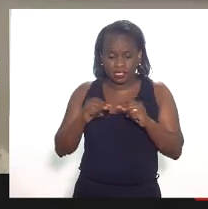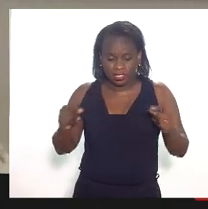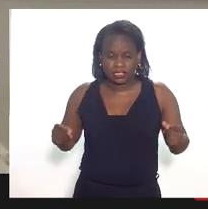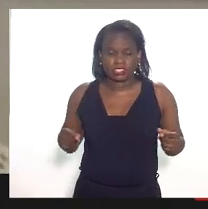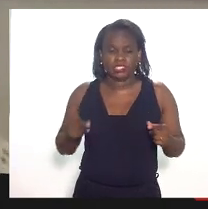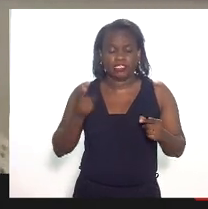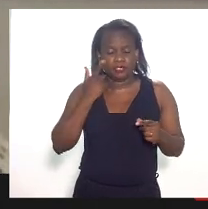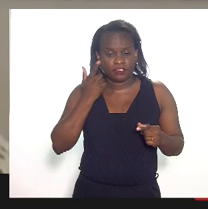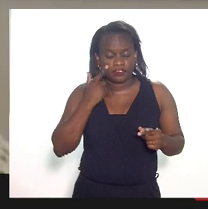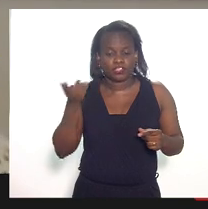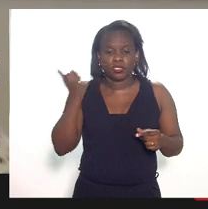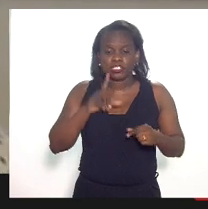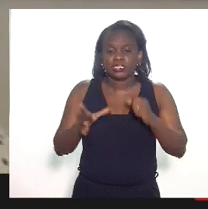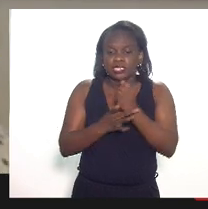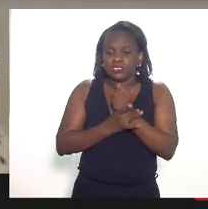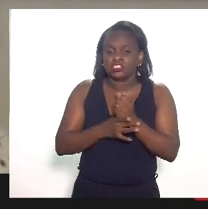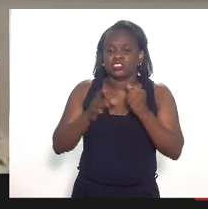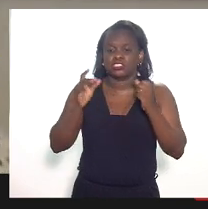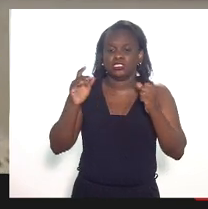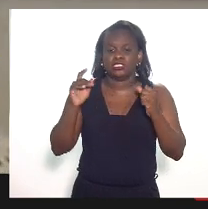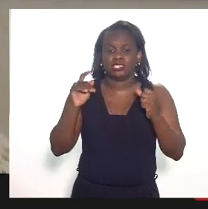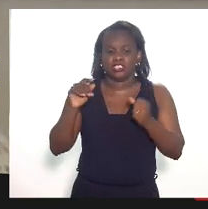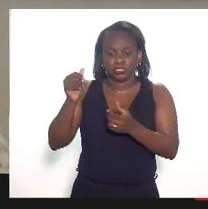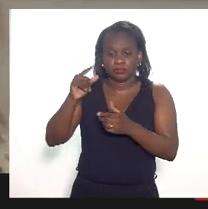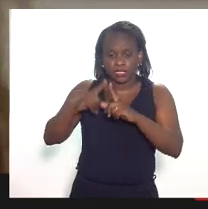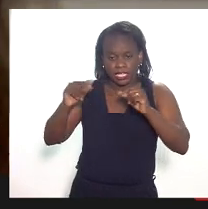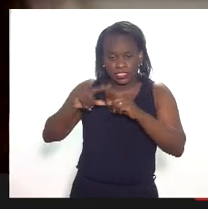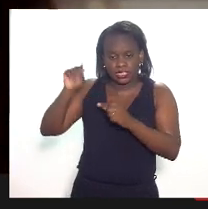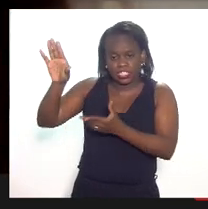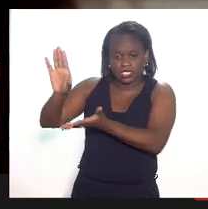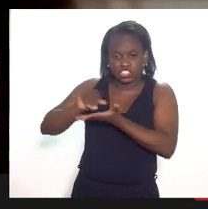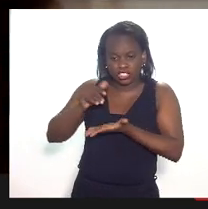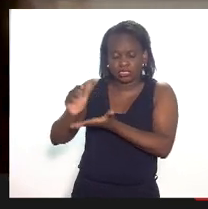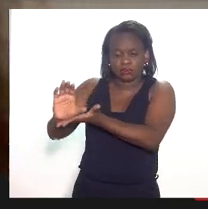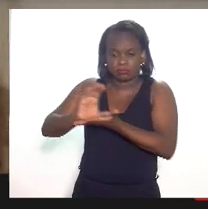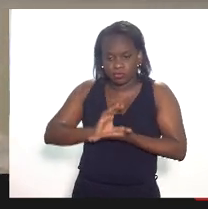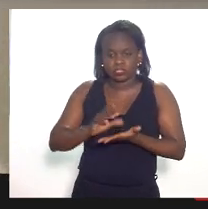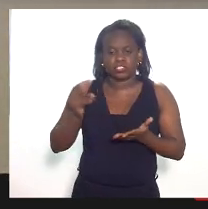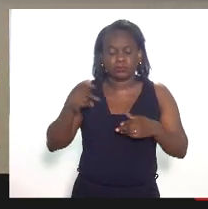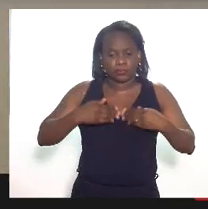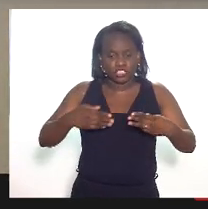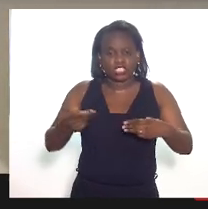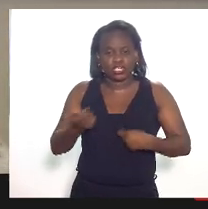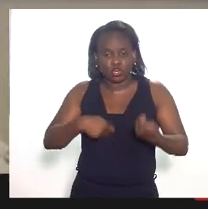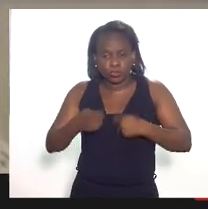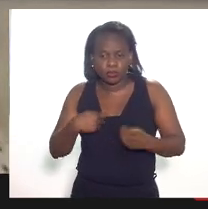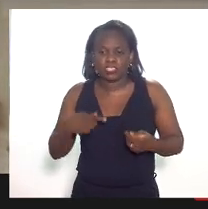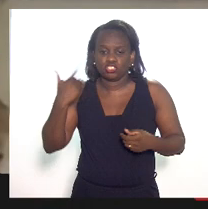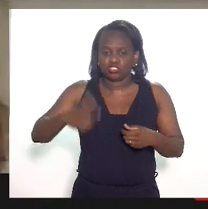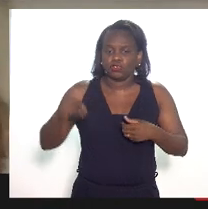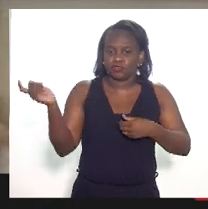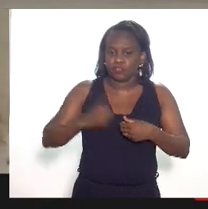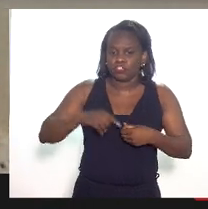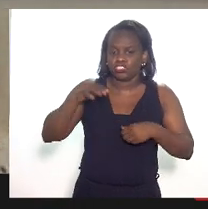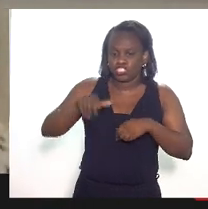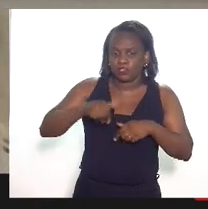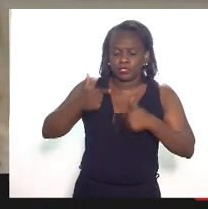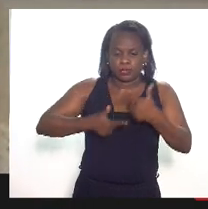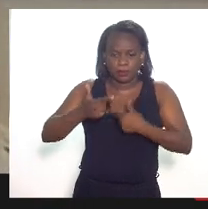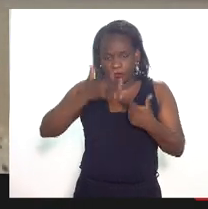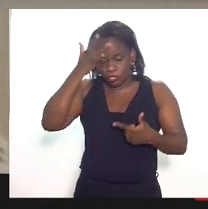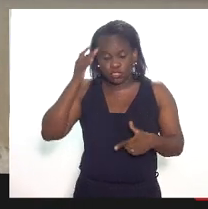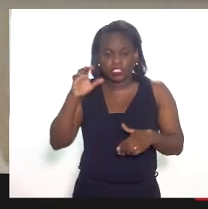para garantir esses recursos junto ao Ministério da Economia para garantir a recontratação desses trabalhadores. Por